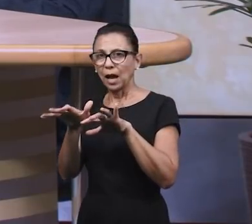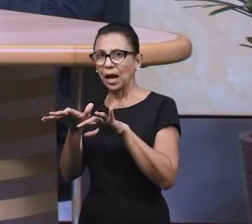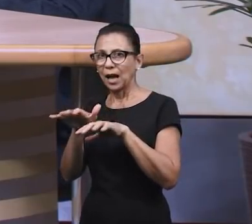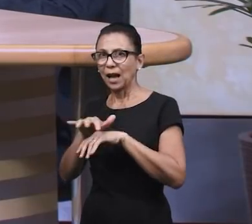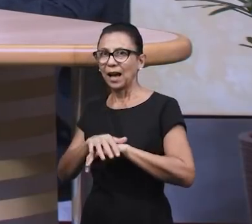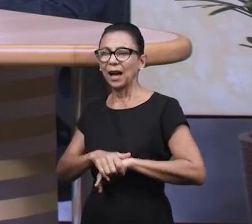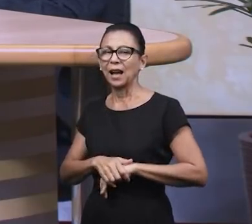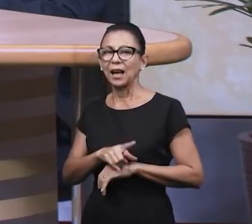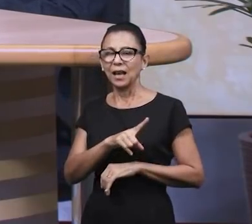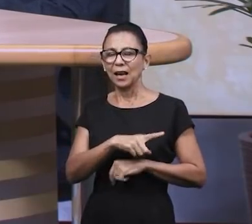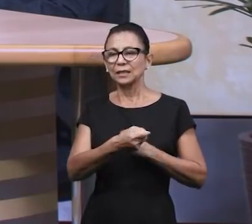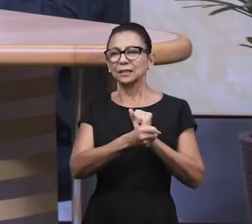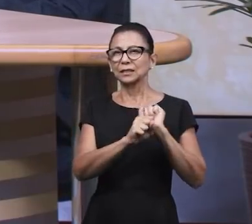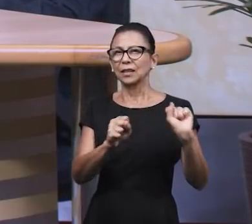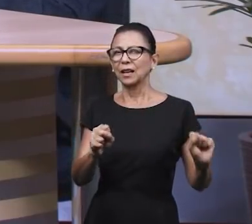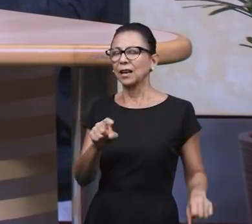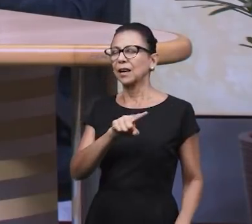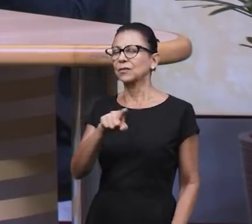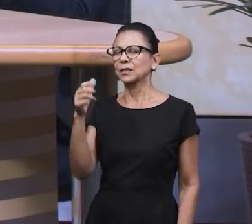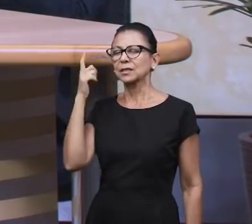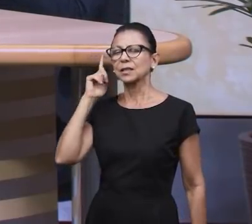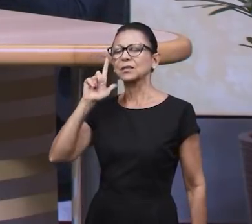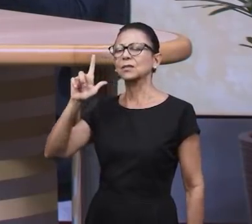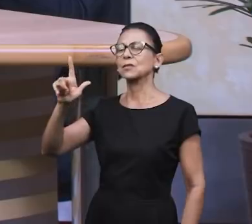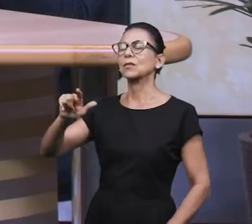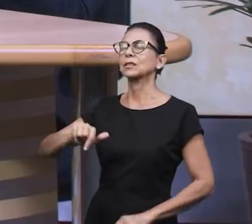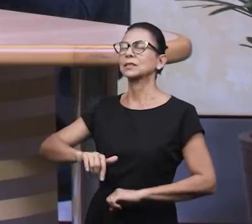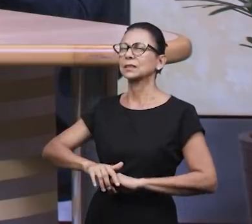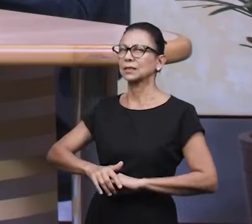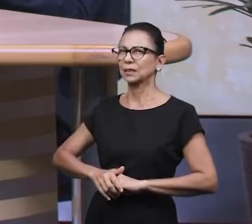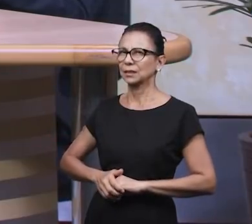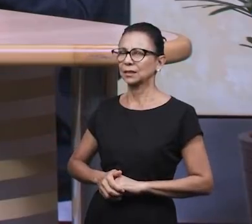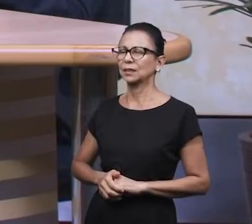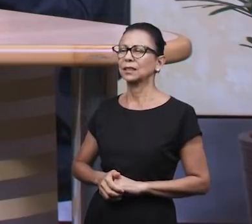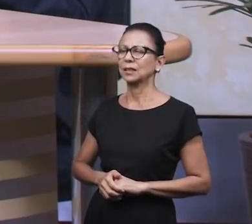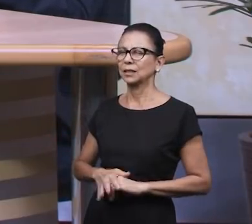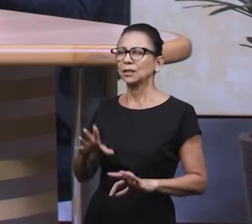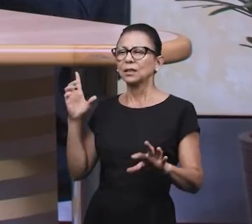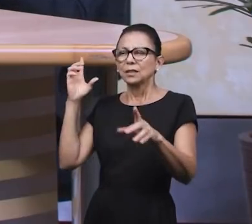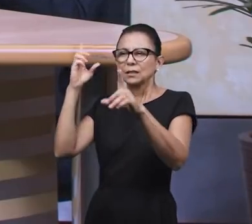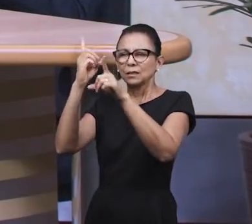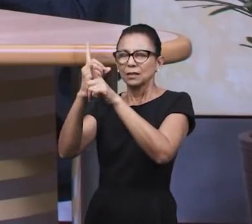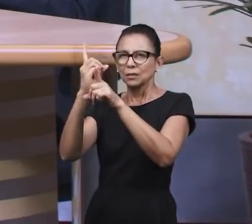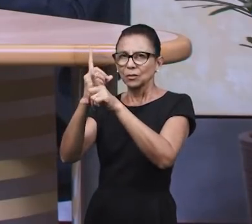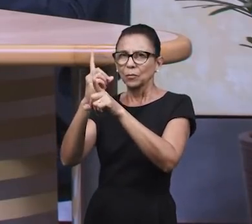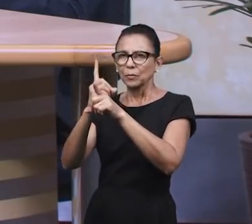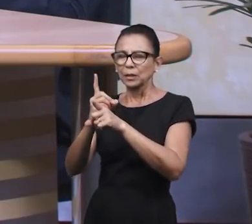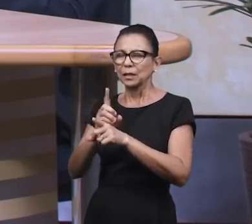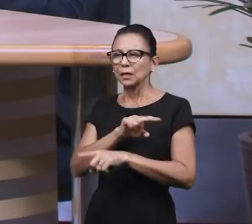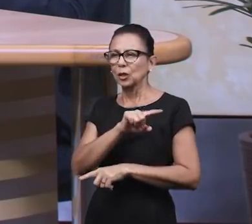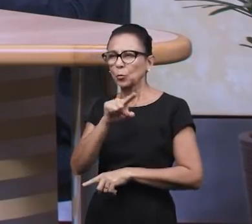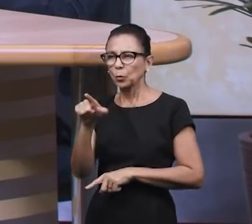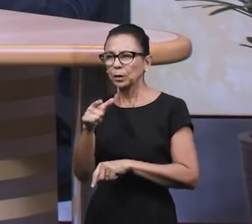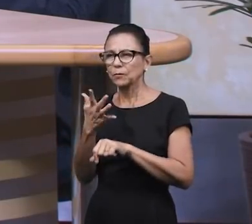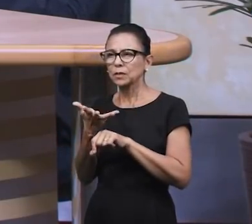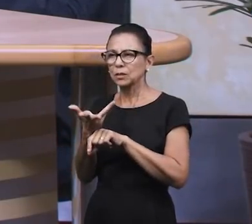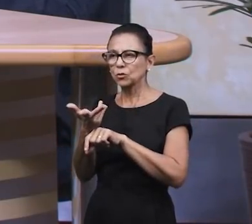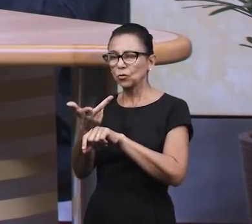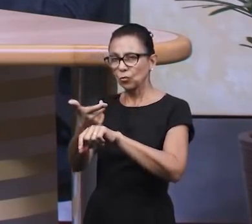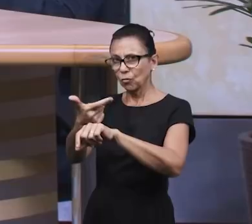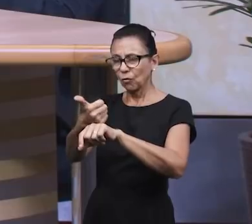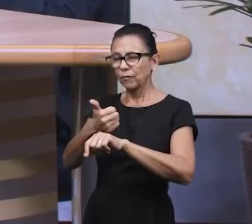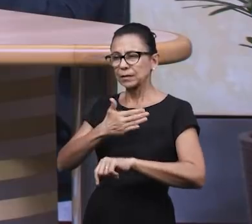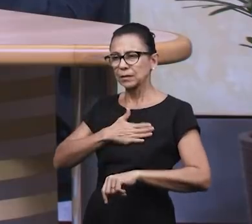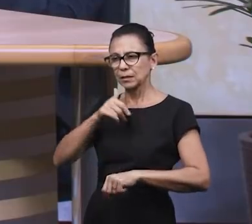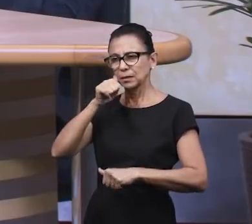virou para eles e disse, vocês conseguiram declarar porque vocês lavraram com a minha novilha. Ele usou uma expressão assim para dizer que eles